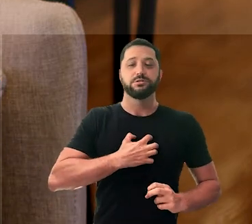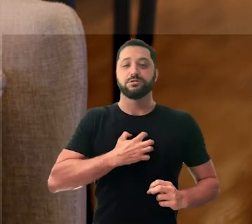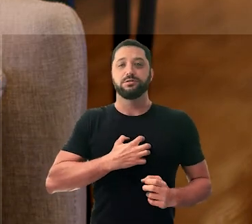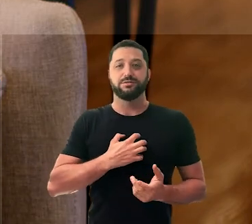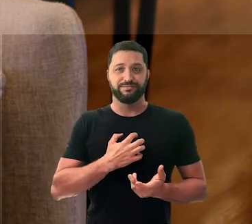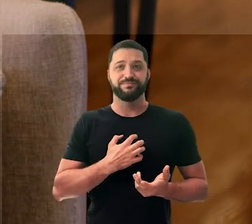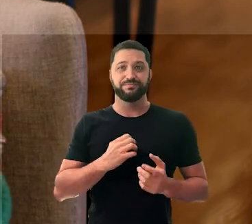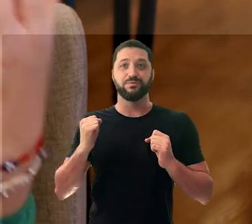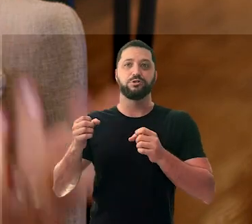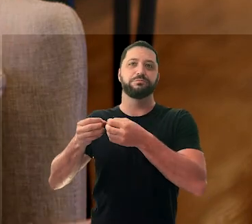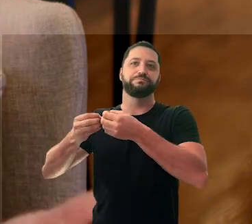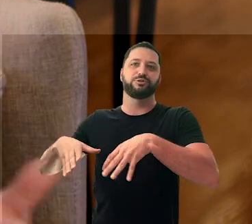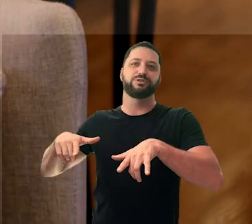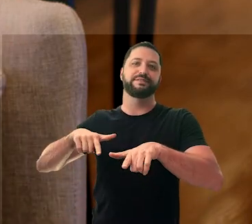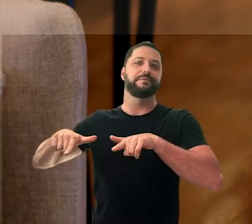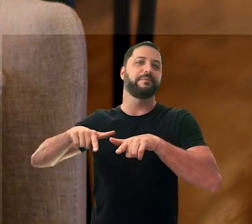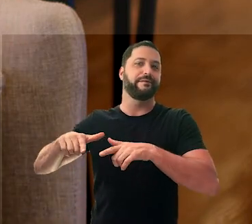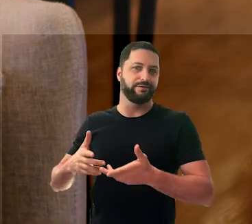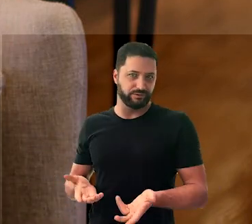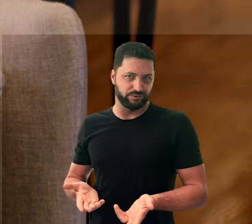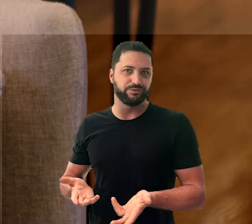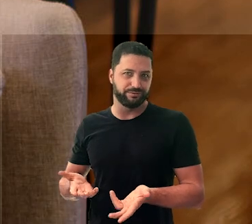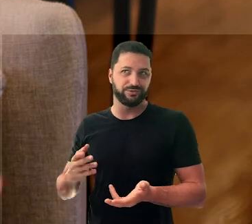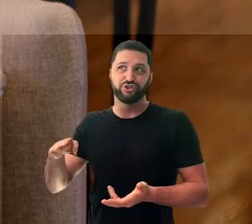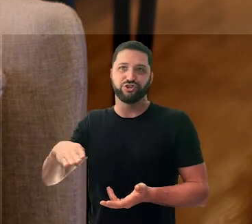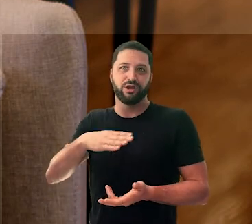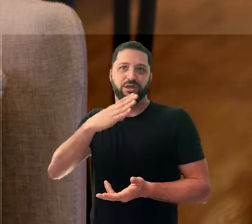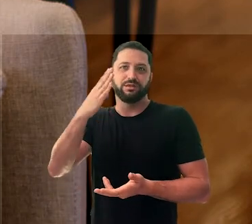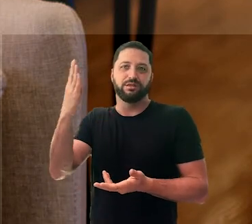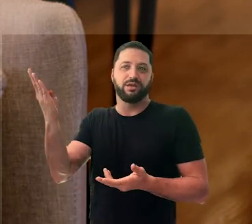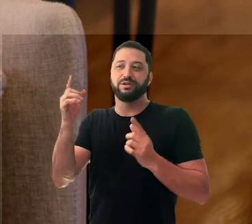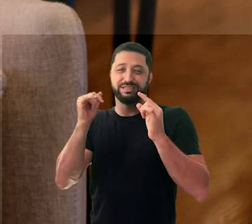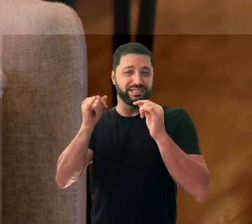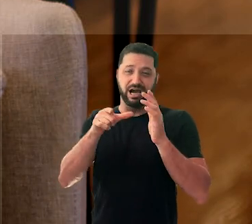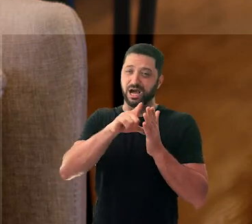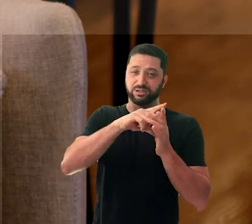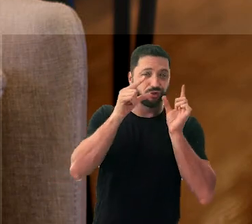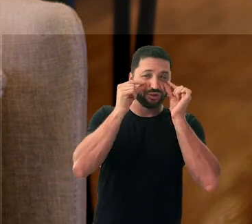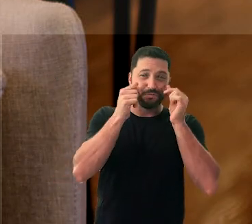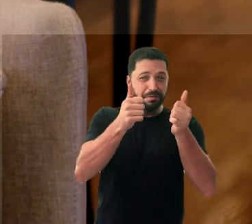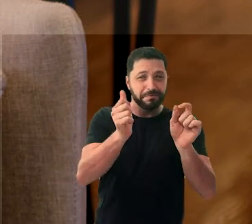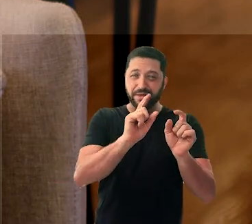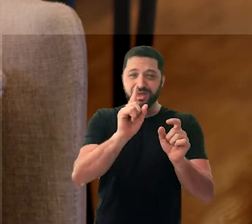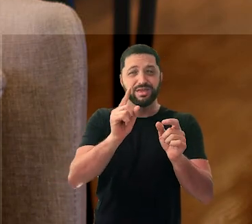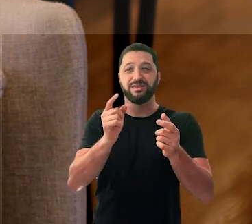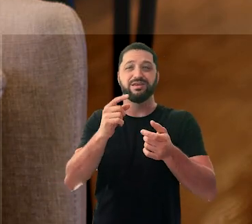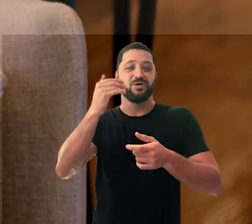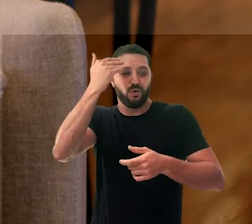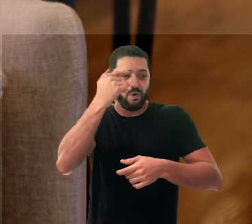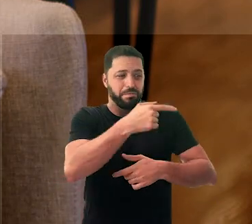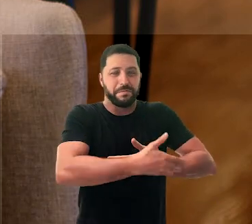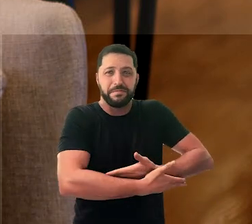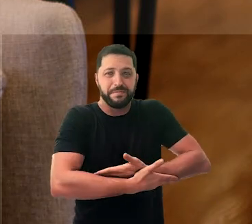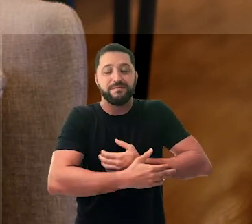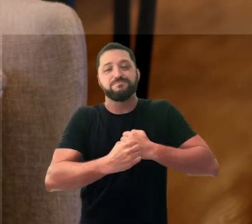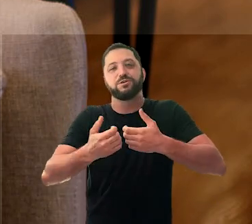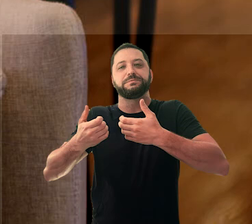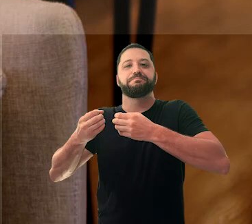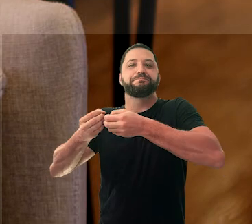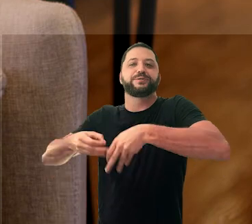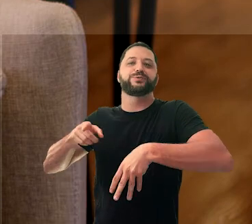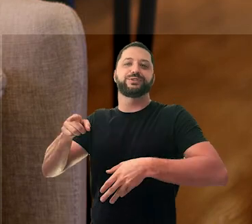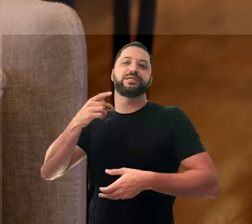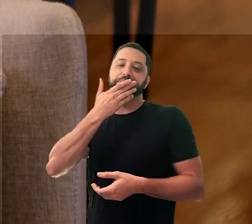acontecem. Até mesmo no seu trabalho, na maneira como eles rendem durante o dia, no seu trabalho, nas suas atividades diárias. Então é